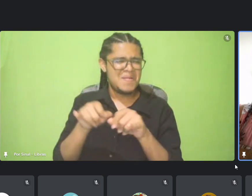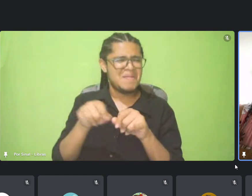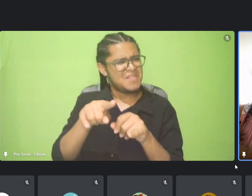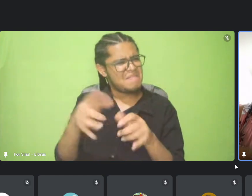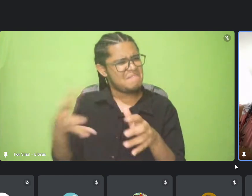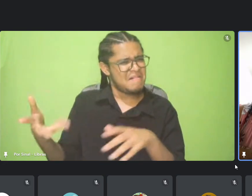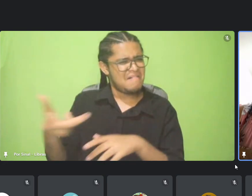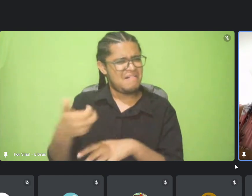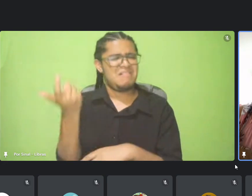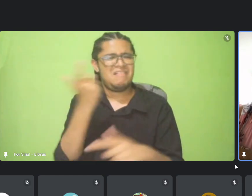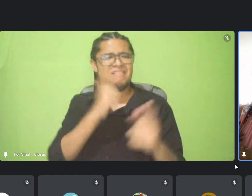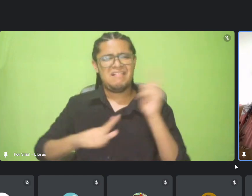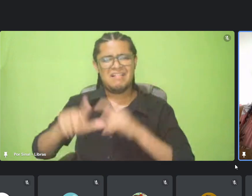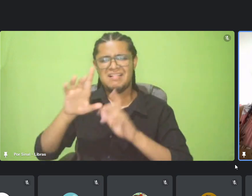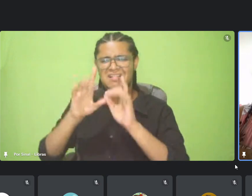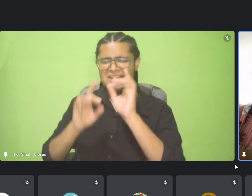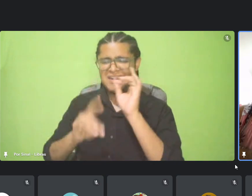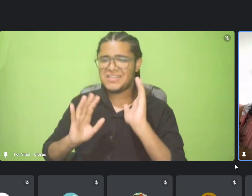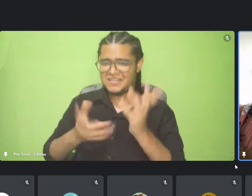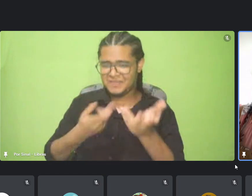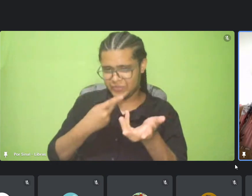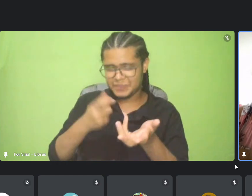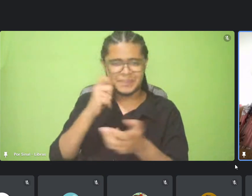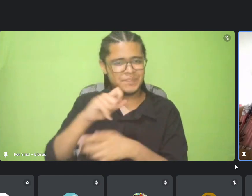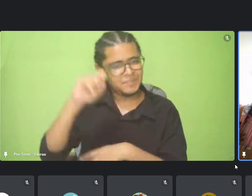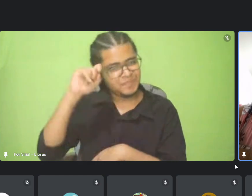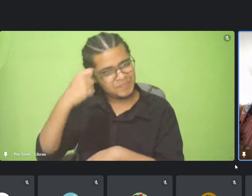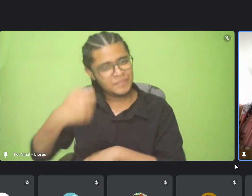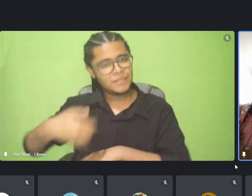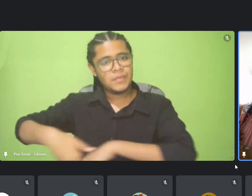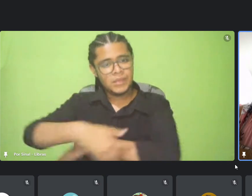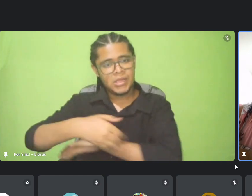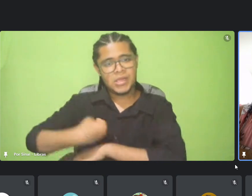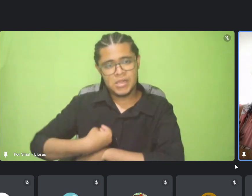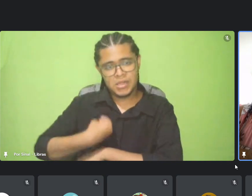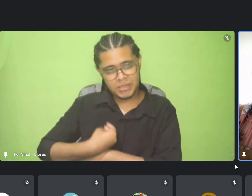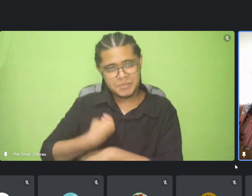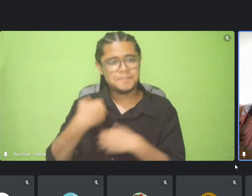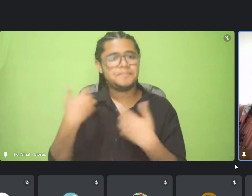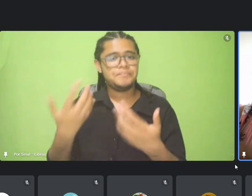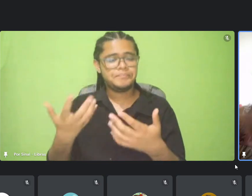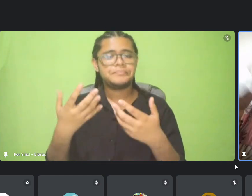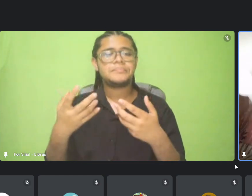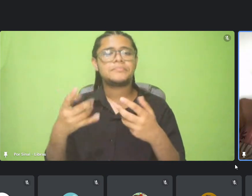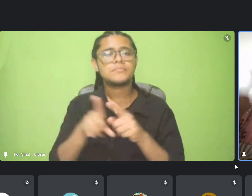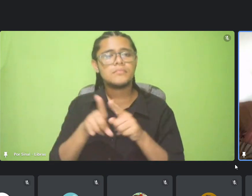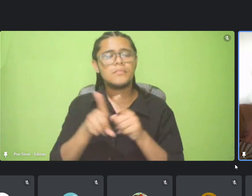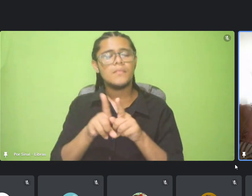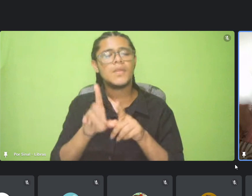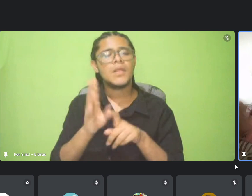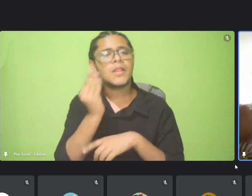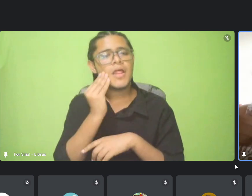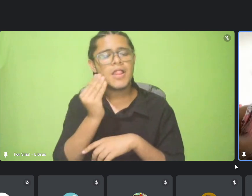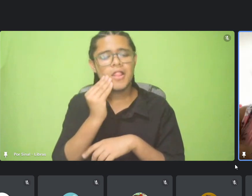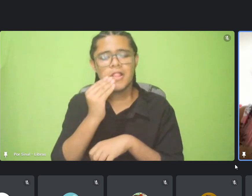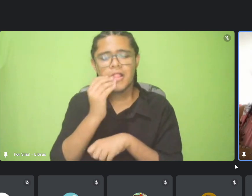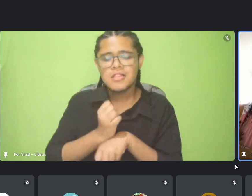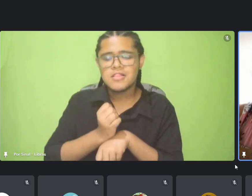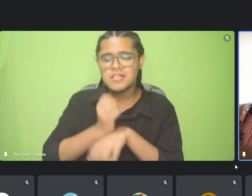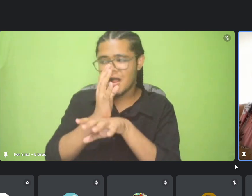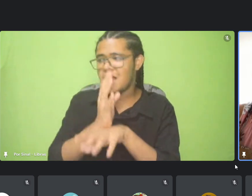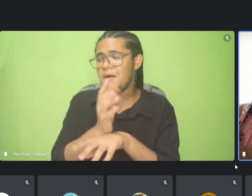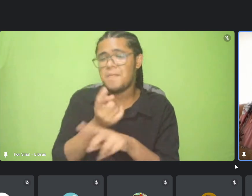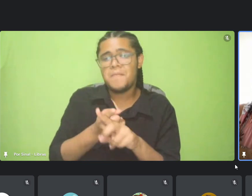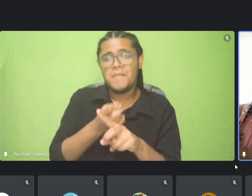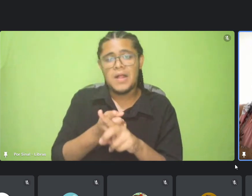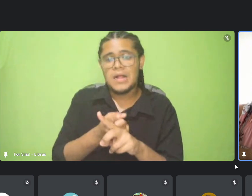eu sou mulher negra, como eu já falei, né, convivência de rua e estava tentando aqui ligar a câmera e o fono estava dando